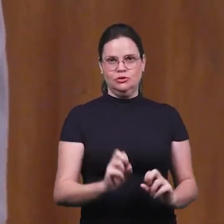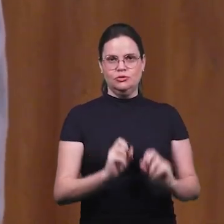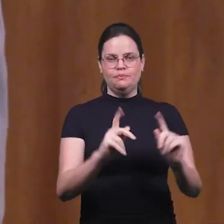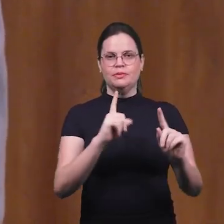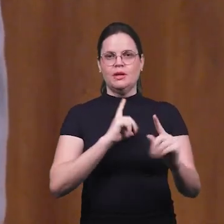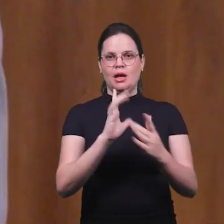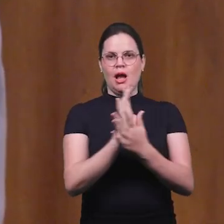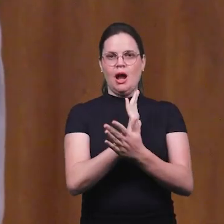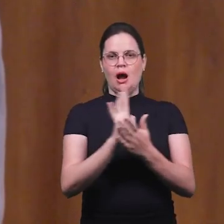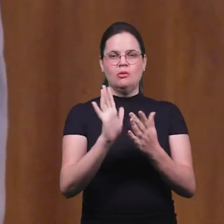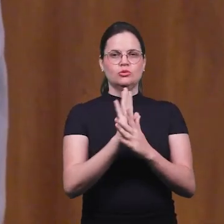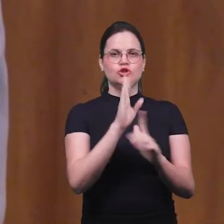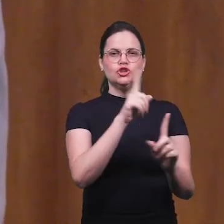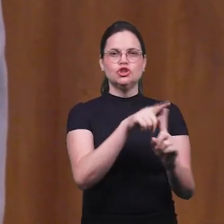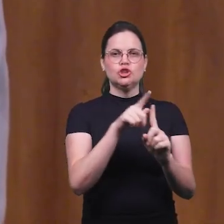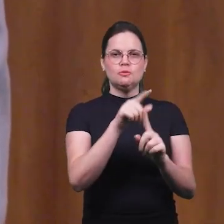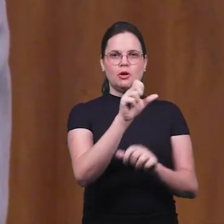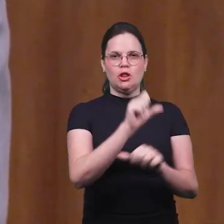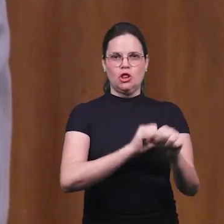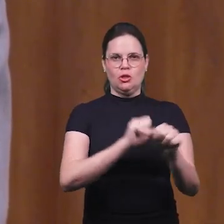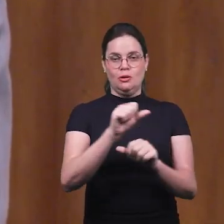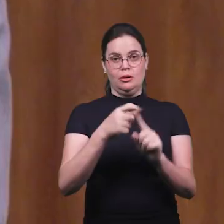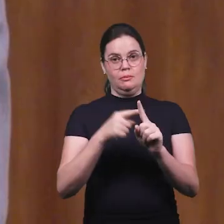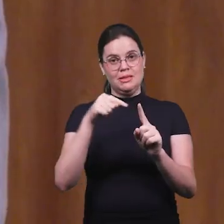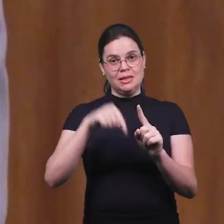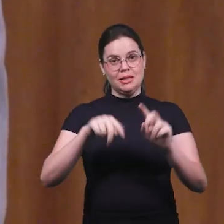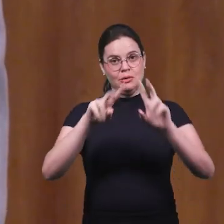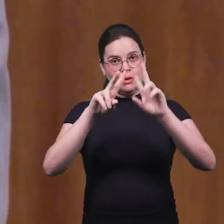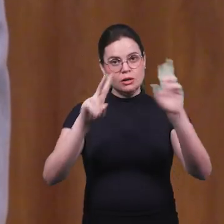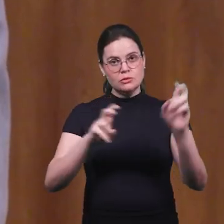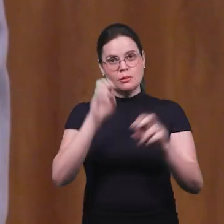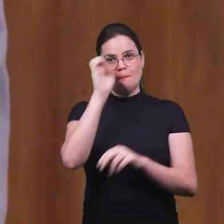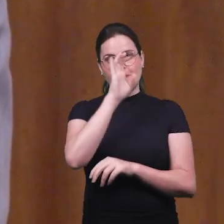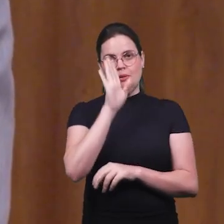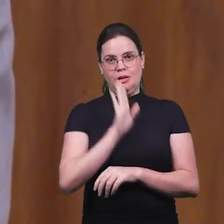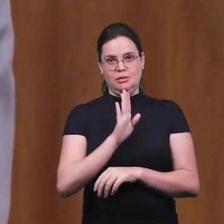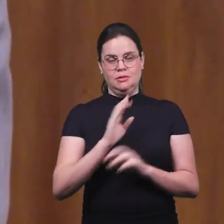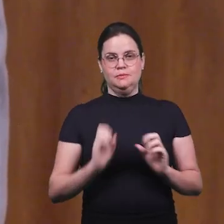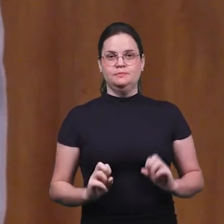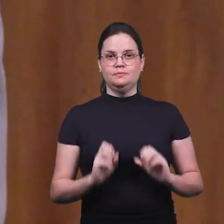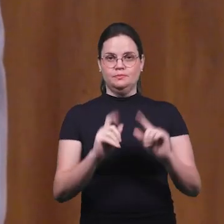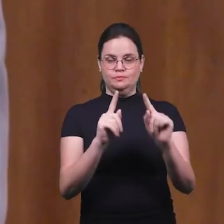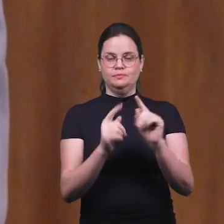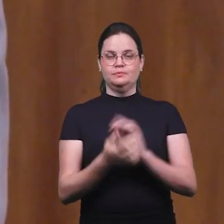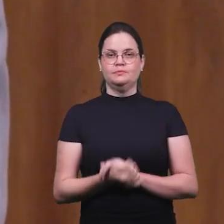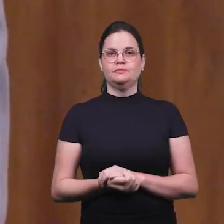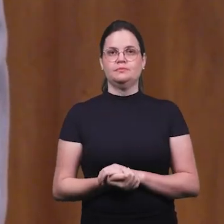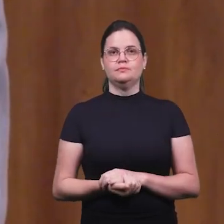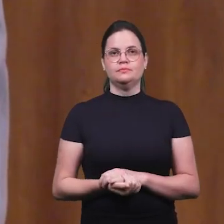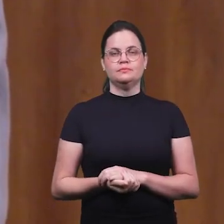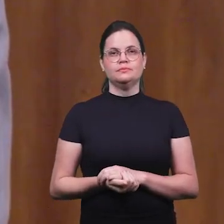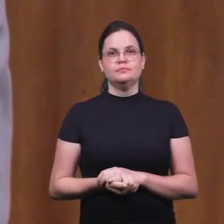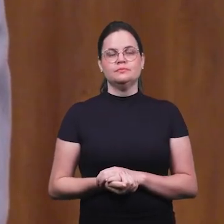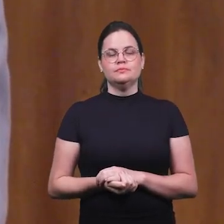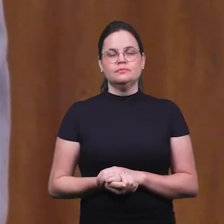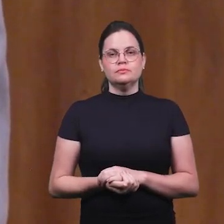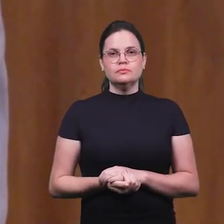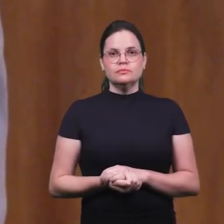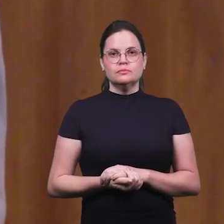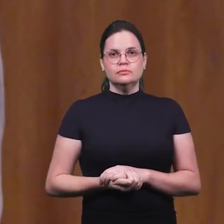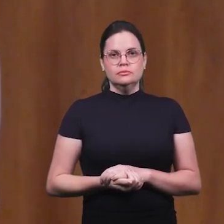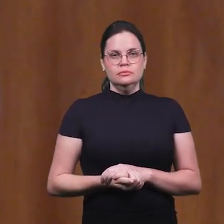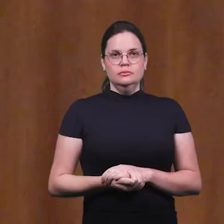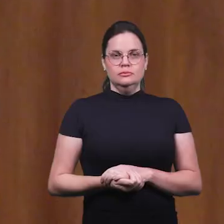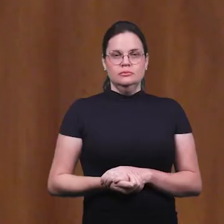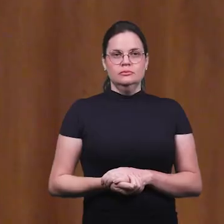mudam de uma forma fundamental, mas aqui nós vamos levar em consideração a legislação do Brasil. Muito bem, para